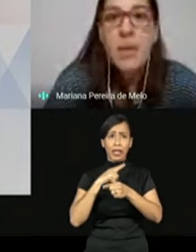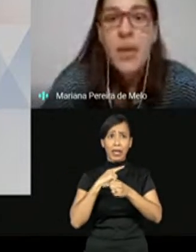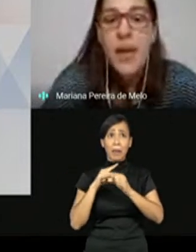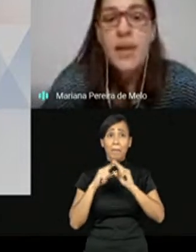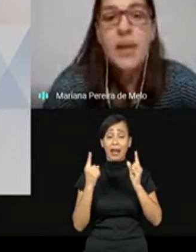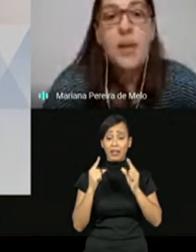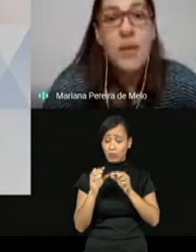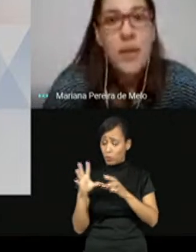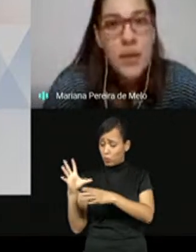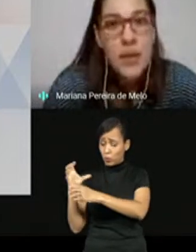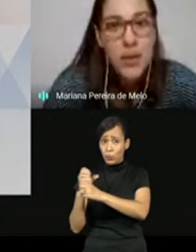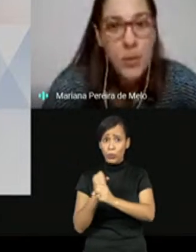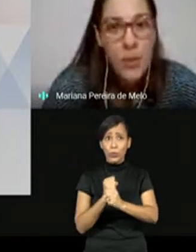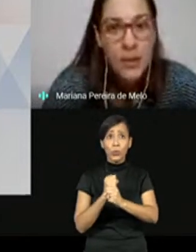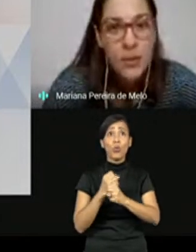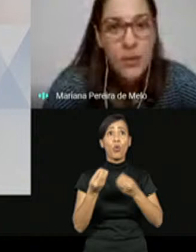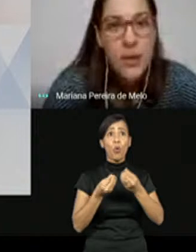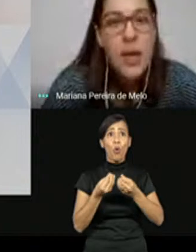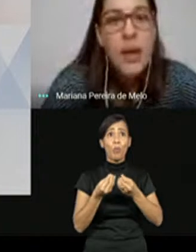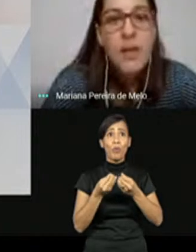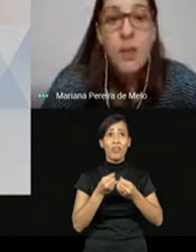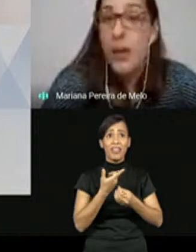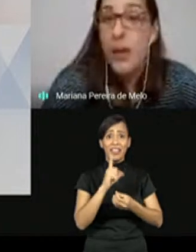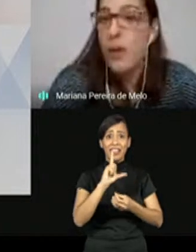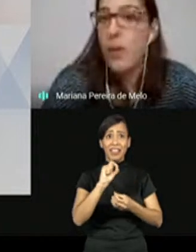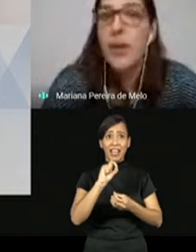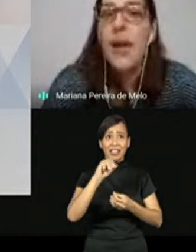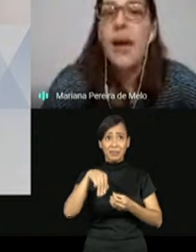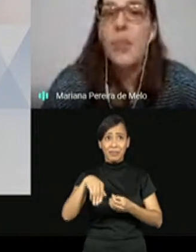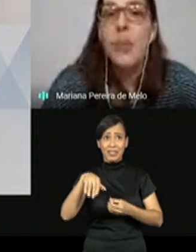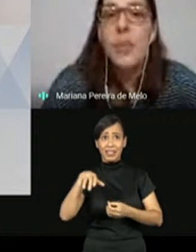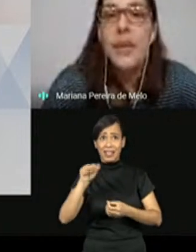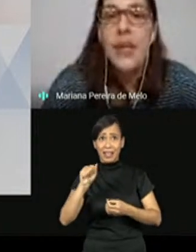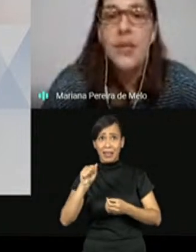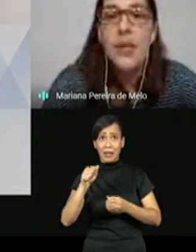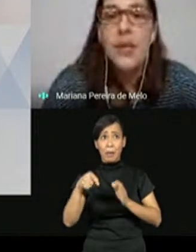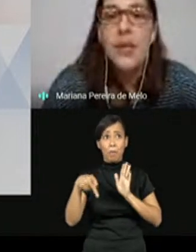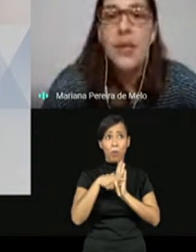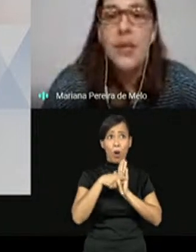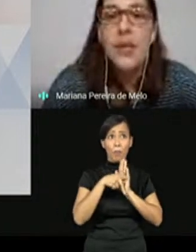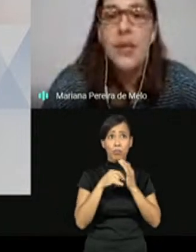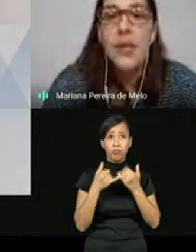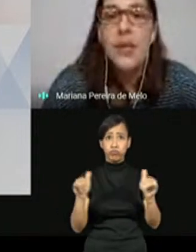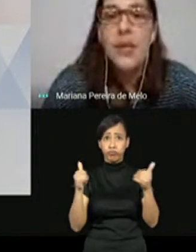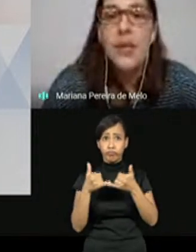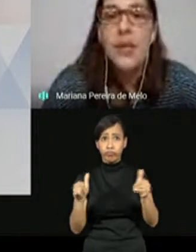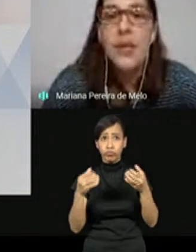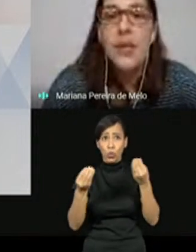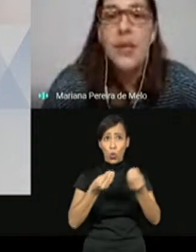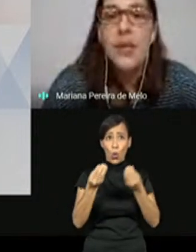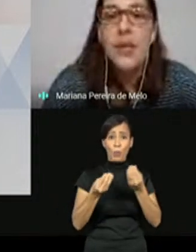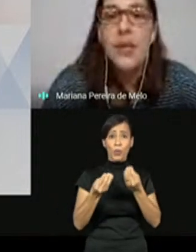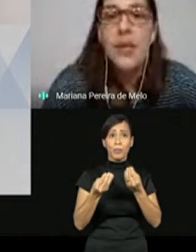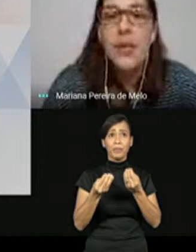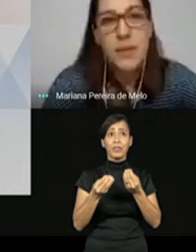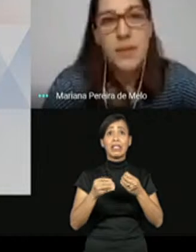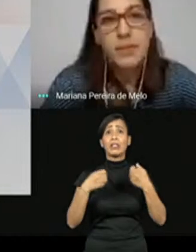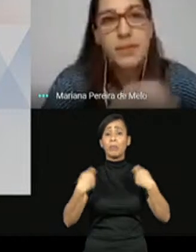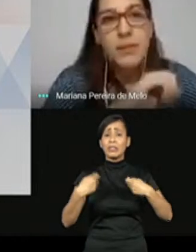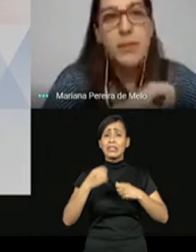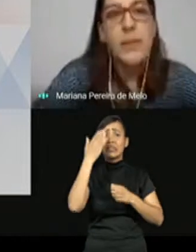10 mA e uma variância de 4. Vamos calcular a probabilidade da medida exceder 13